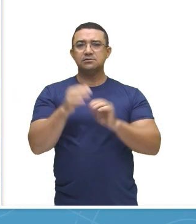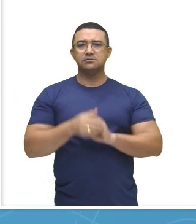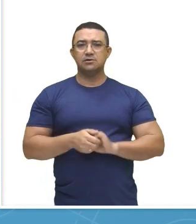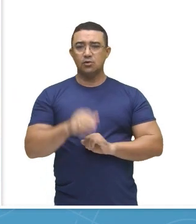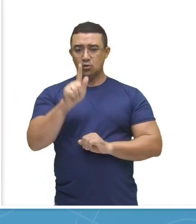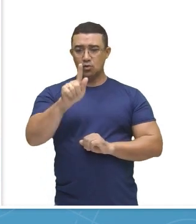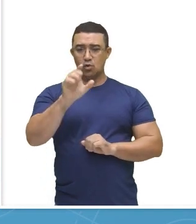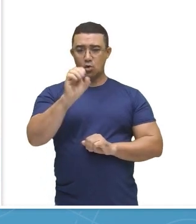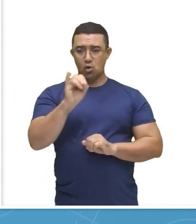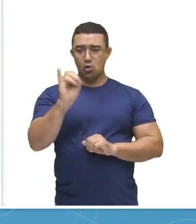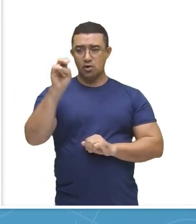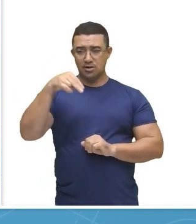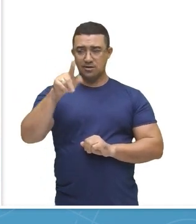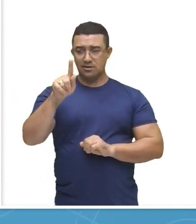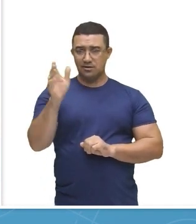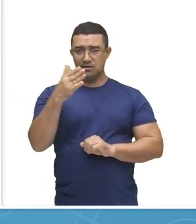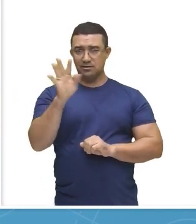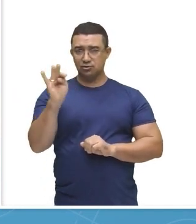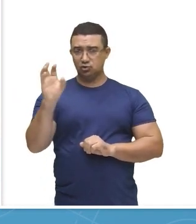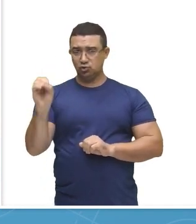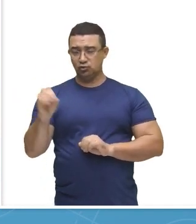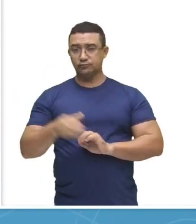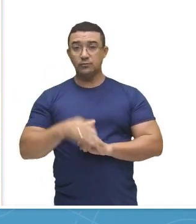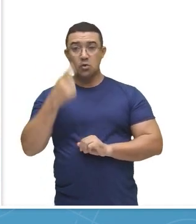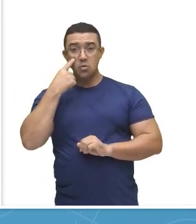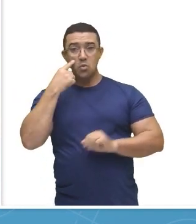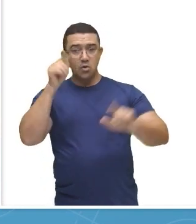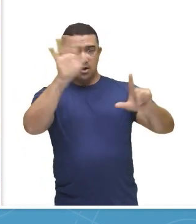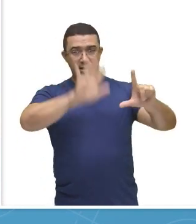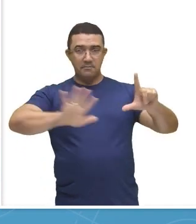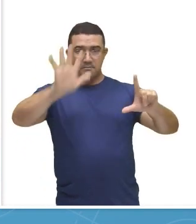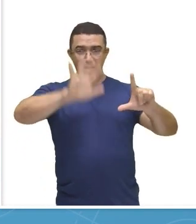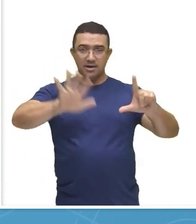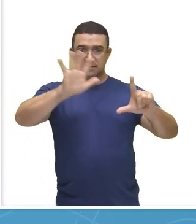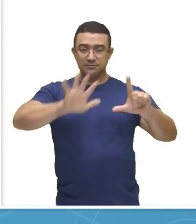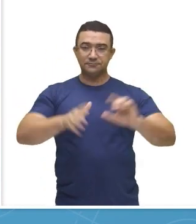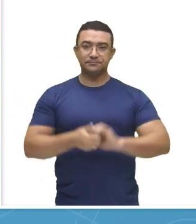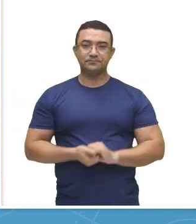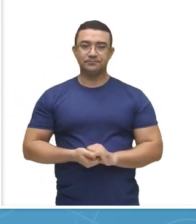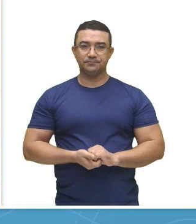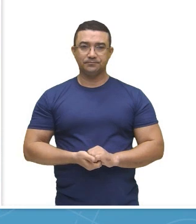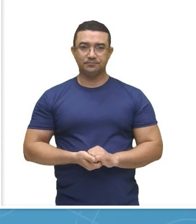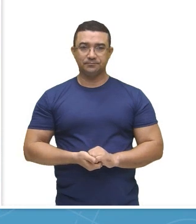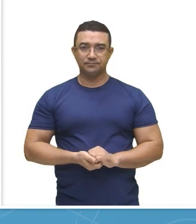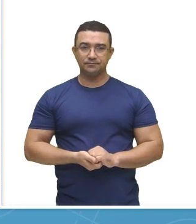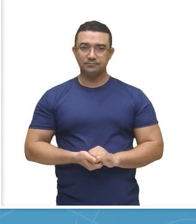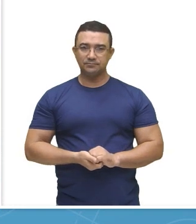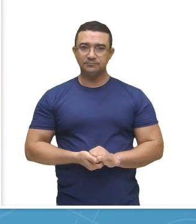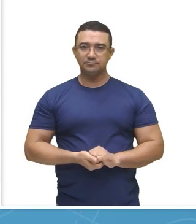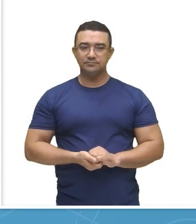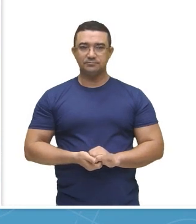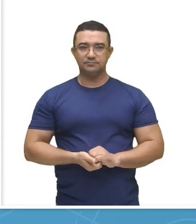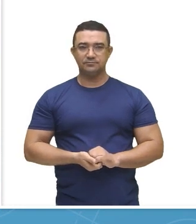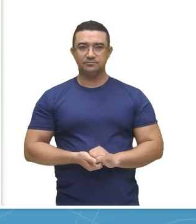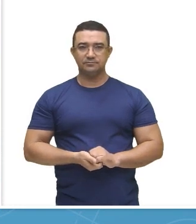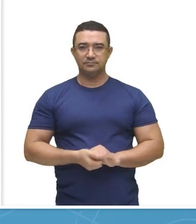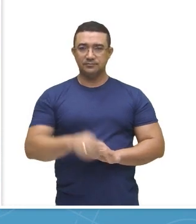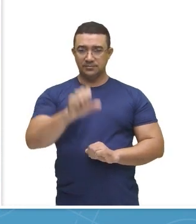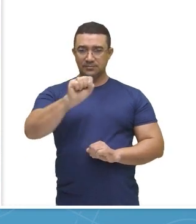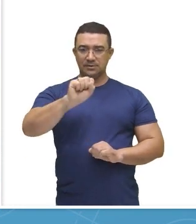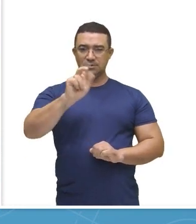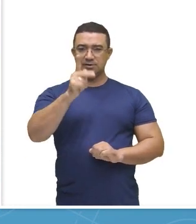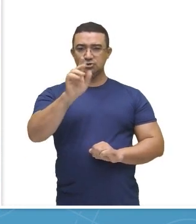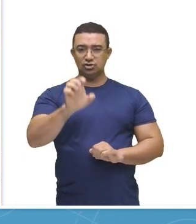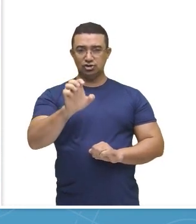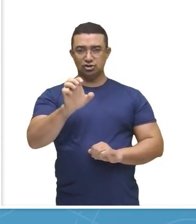a oração aqui. Vejam a imagem. E eu tenho... Aqui,